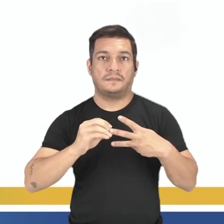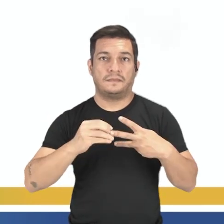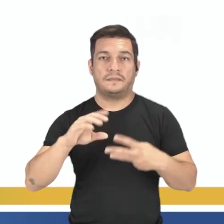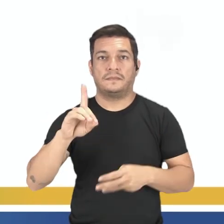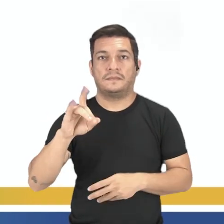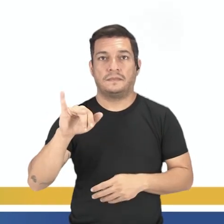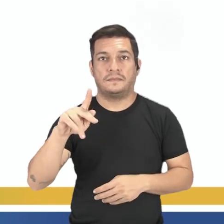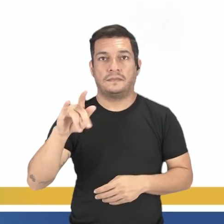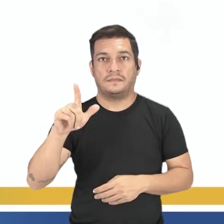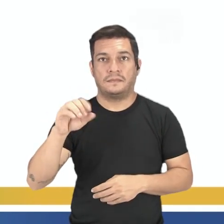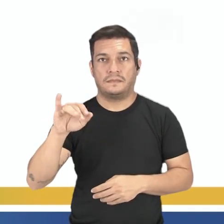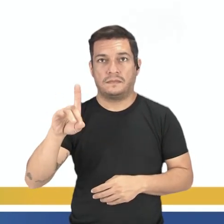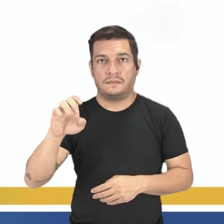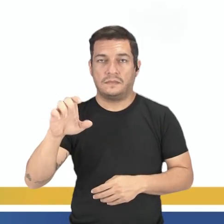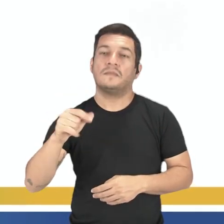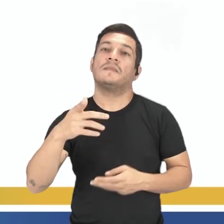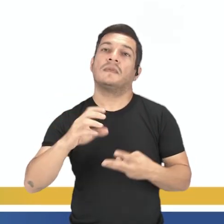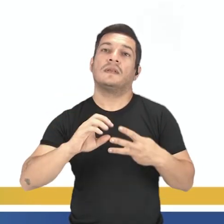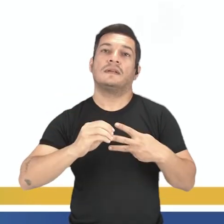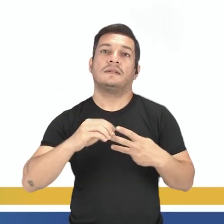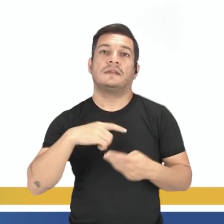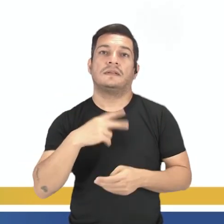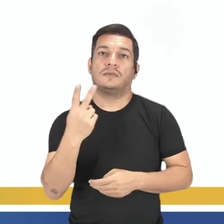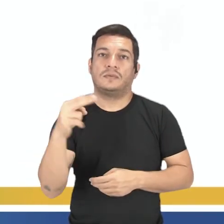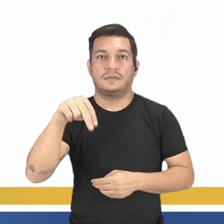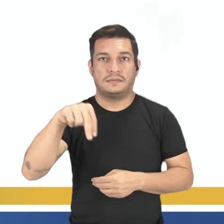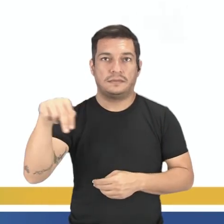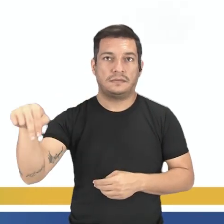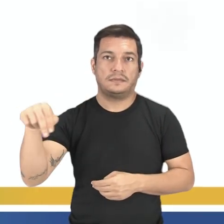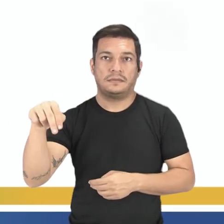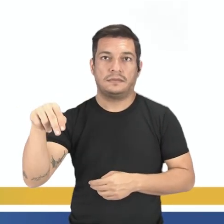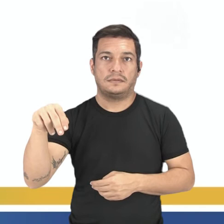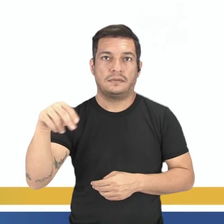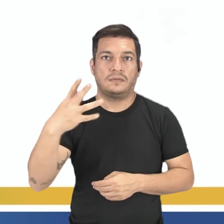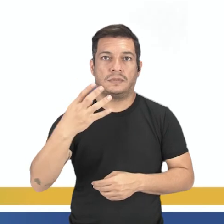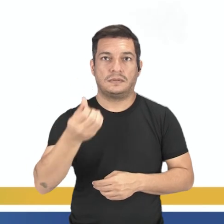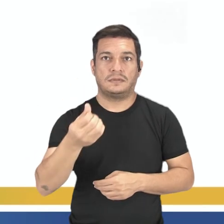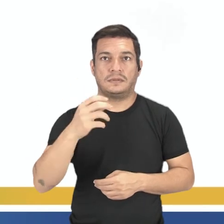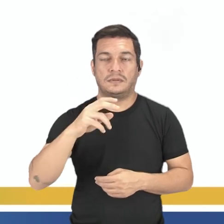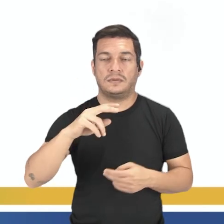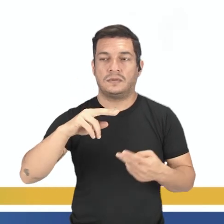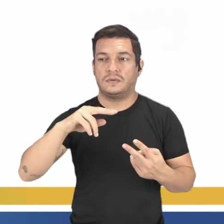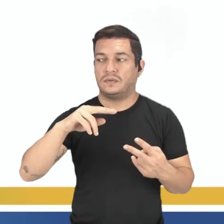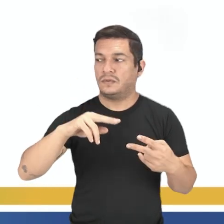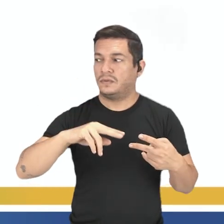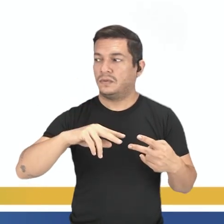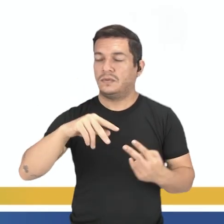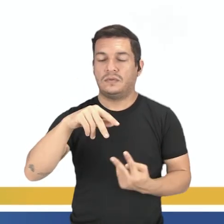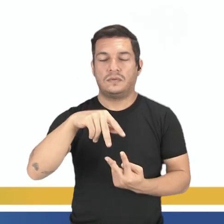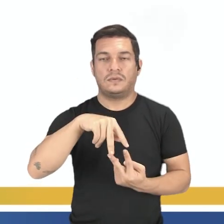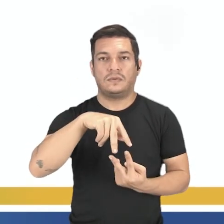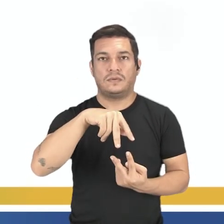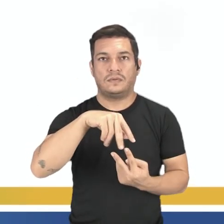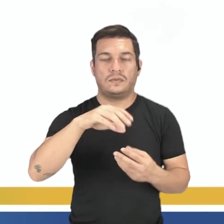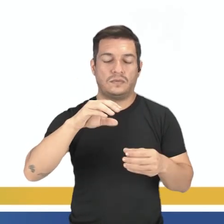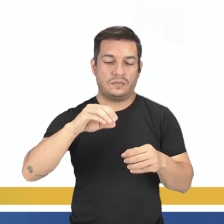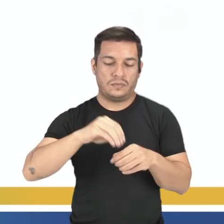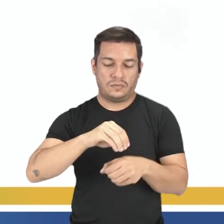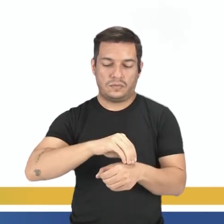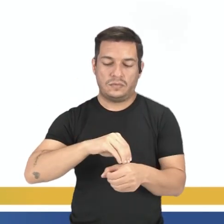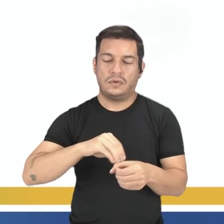né, ou seja, naquelas células com 2 Ns, no nosso caso 46 cromossomos, elas não sofreram meiose